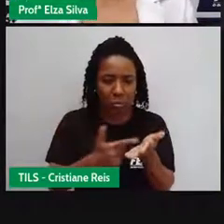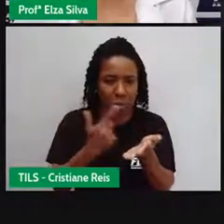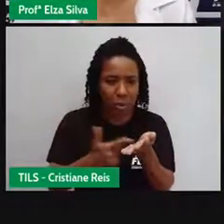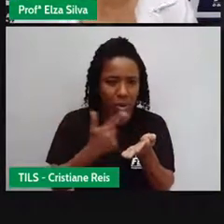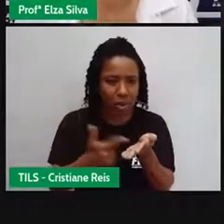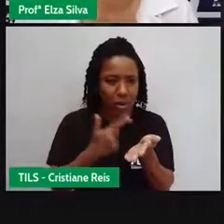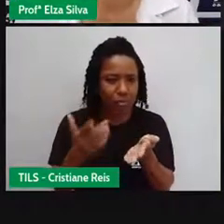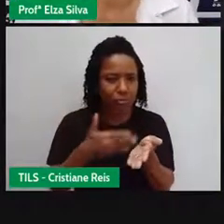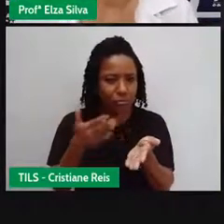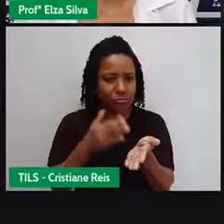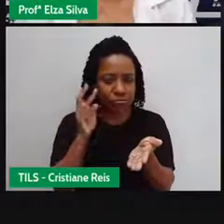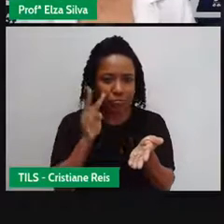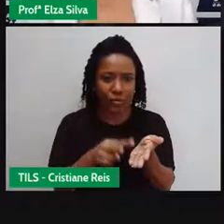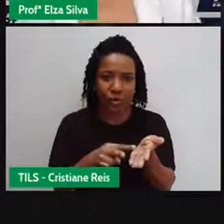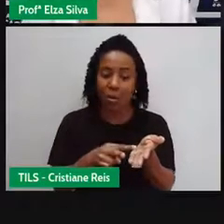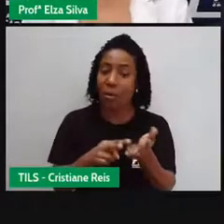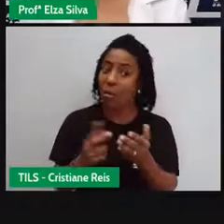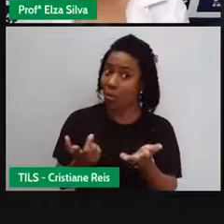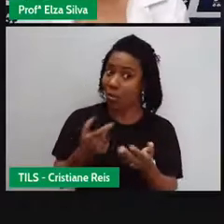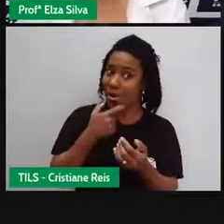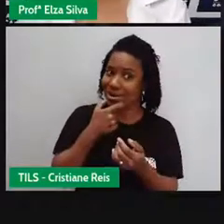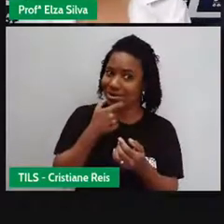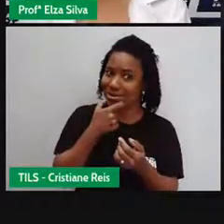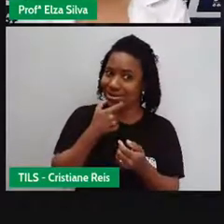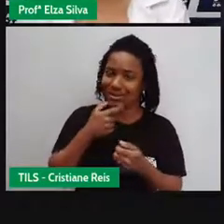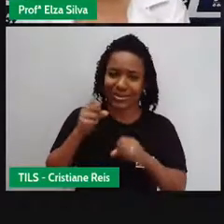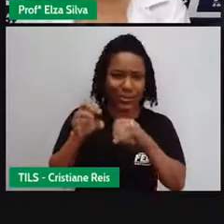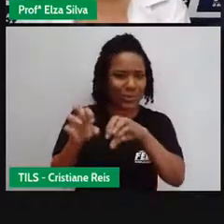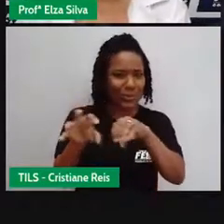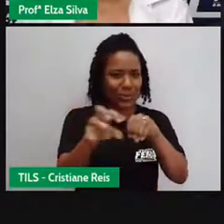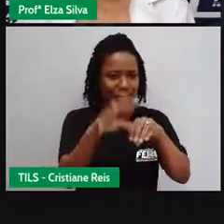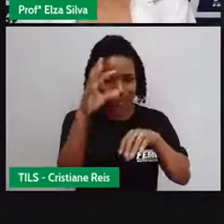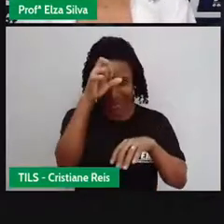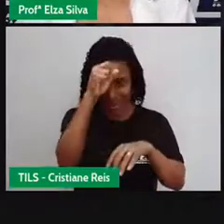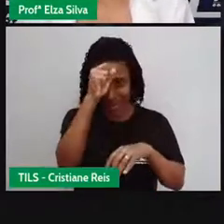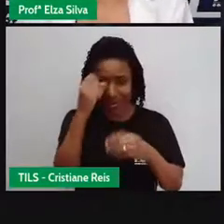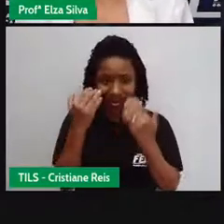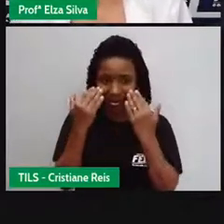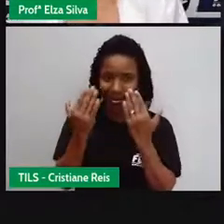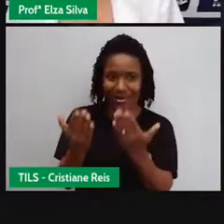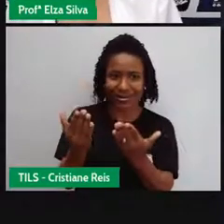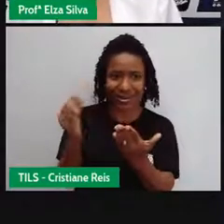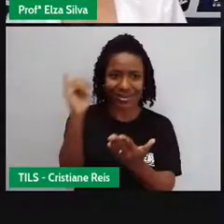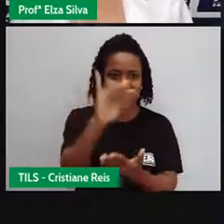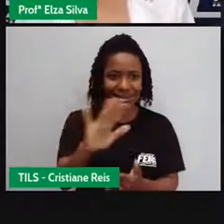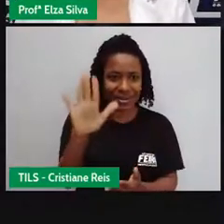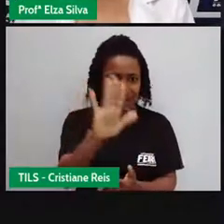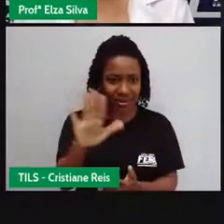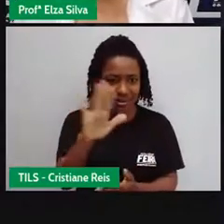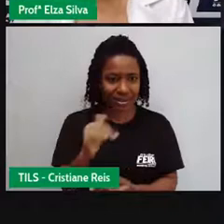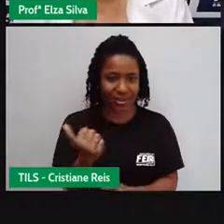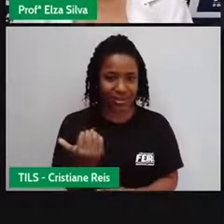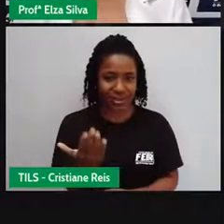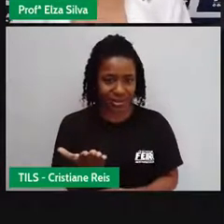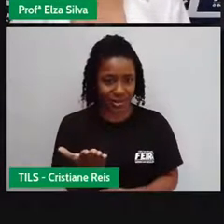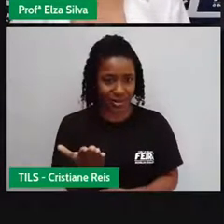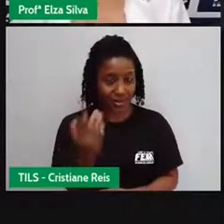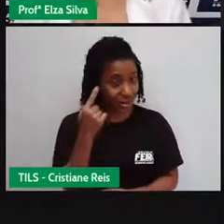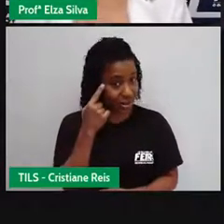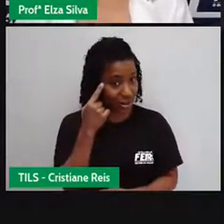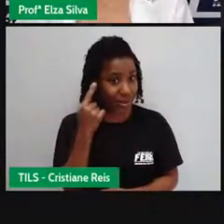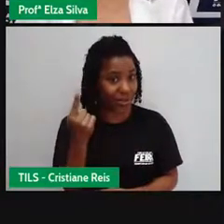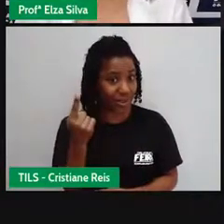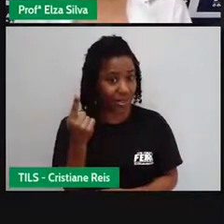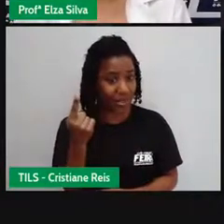esta imagem. Did you remember? Vocês se lembram? The Statue of Liberty. A